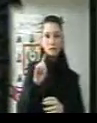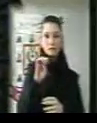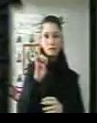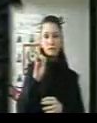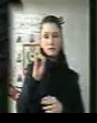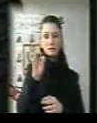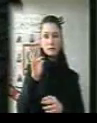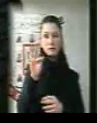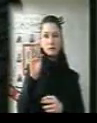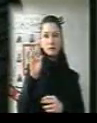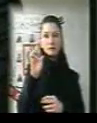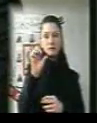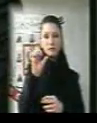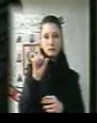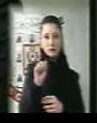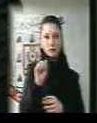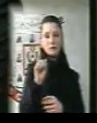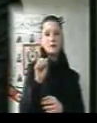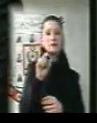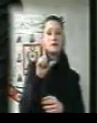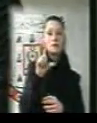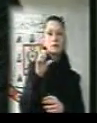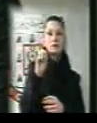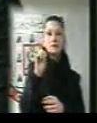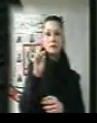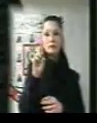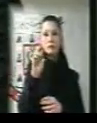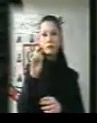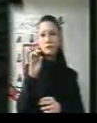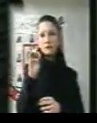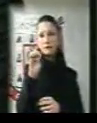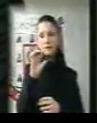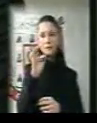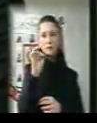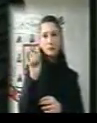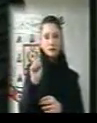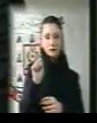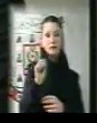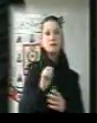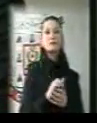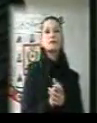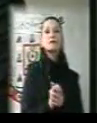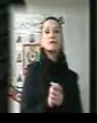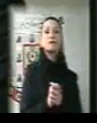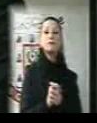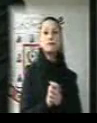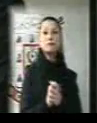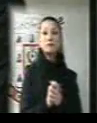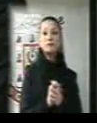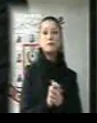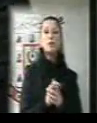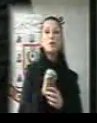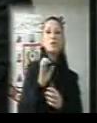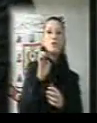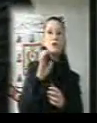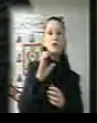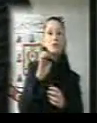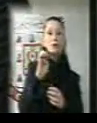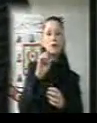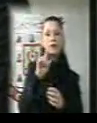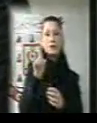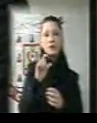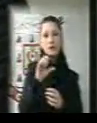Wanderlei Agostini, ao Lorival Pizzolo, superintendente do DINFRA, aliás, isso, o César da